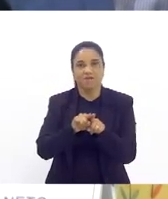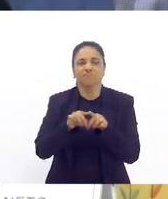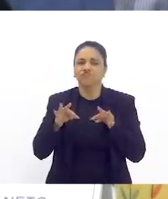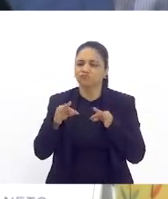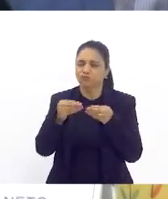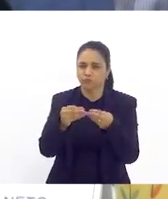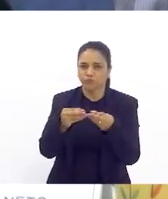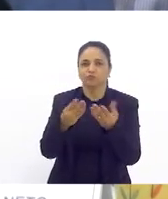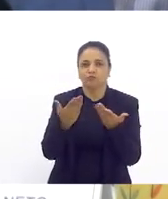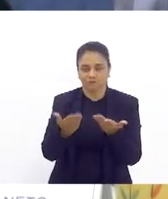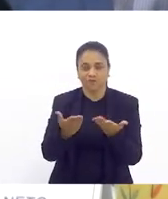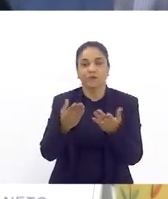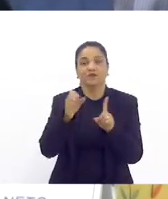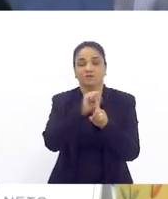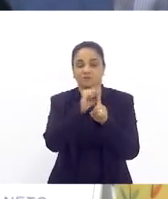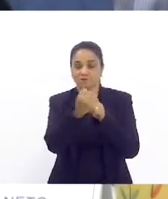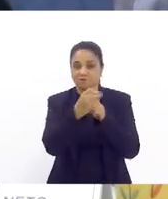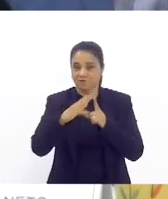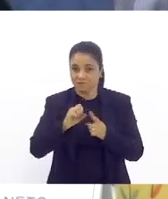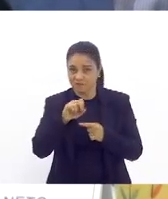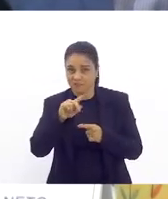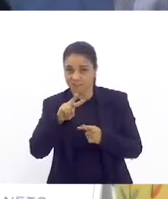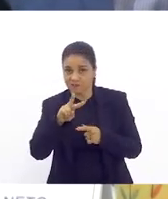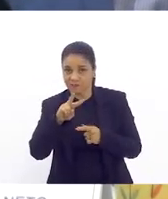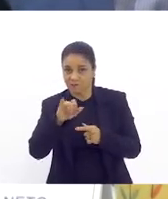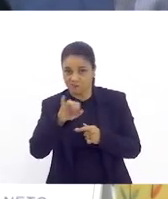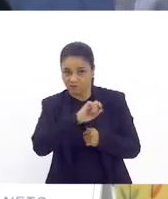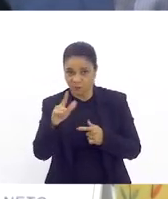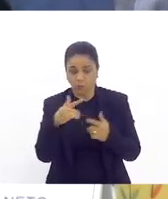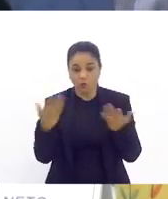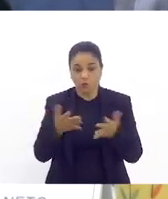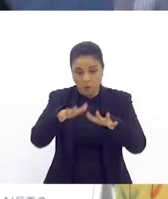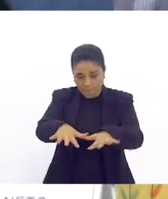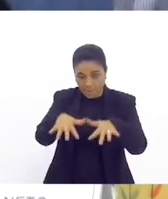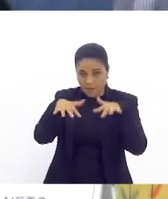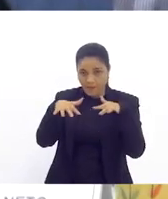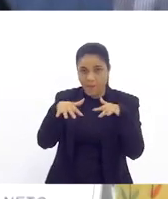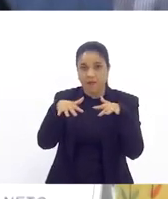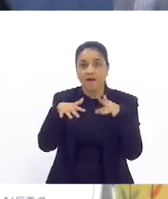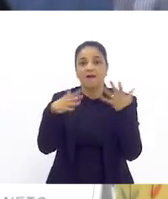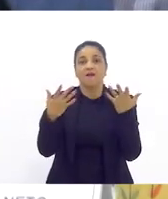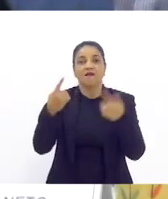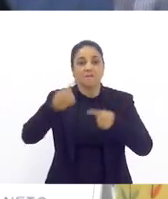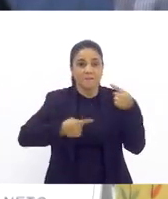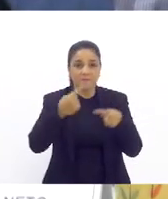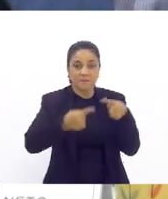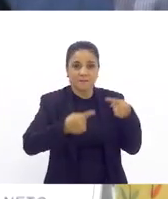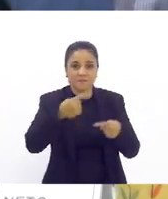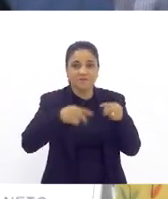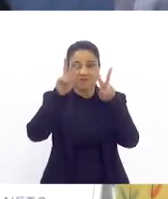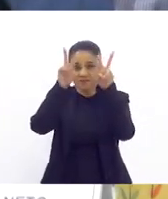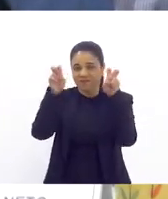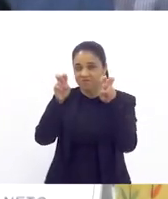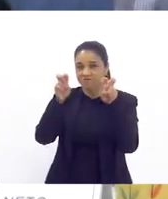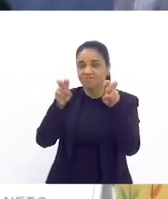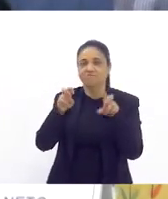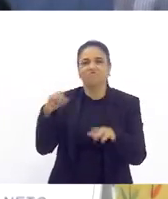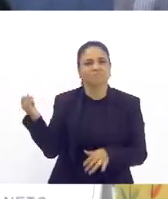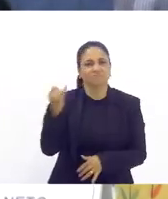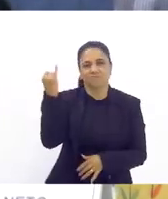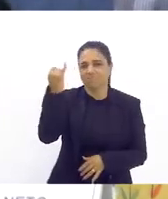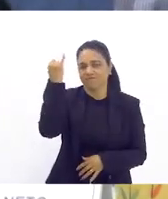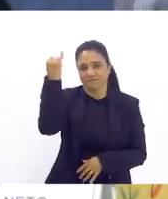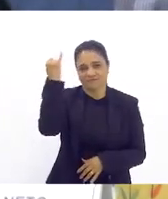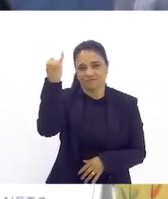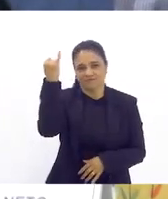civil que lotam hoje esta sessão para debater um tema de fulcral importância irrelevância